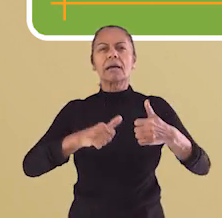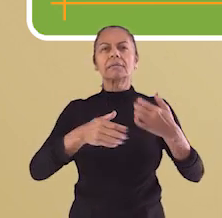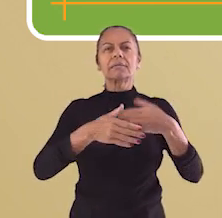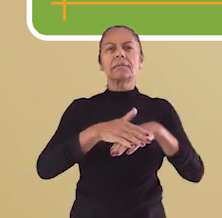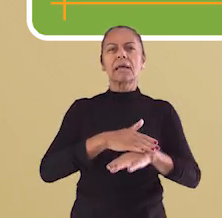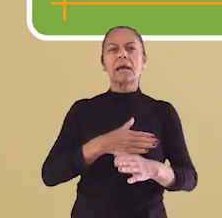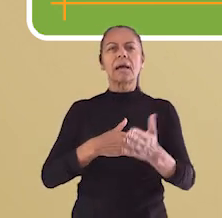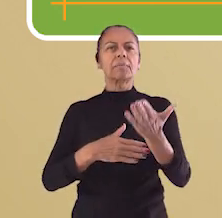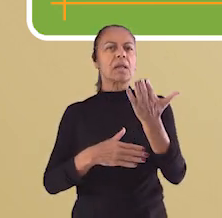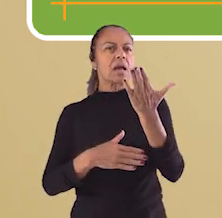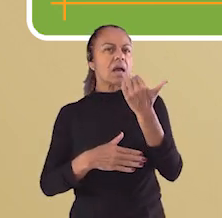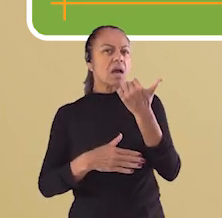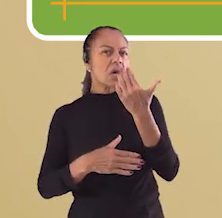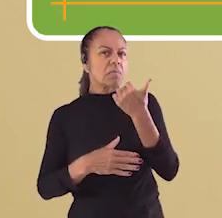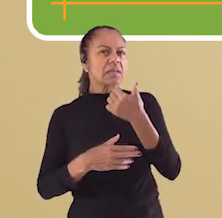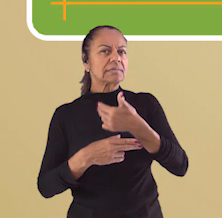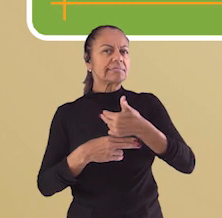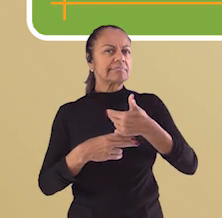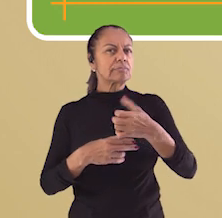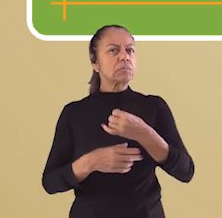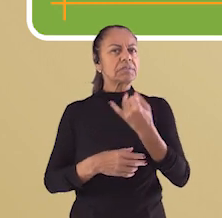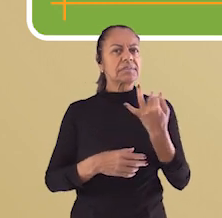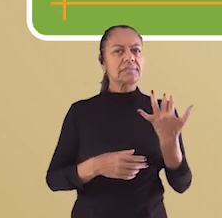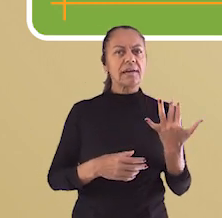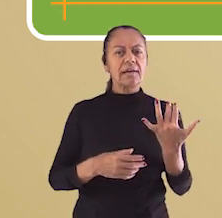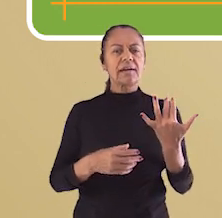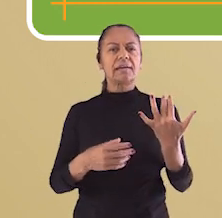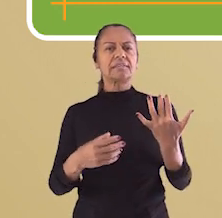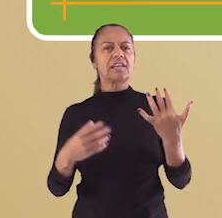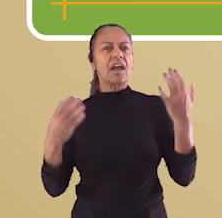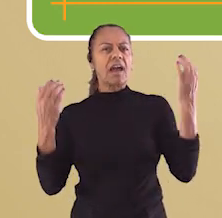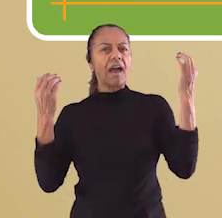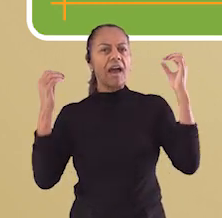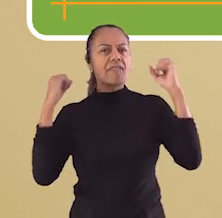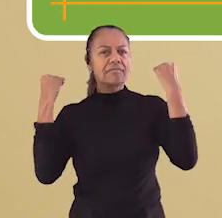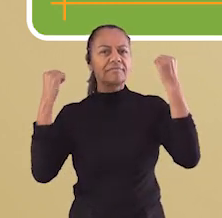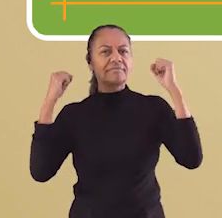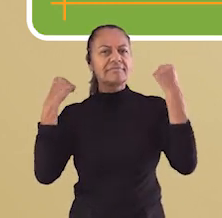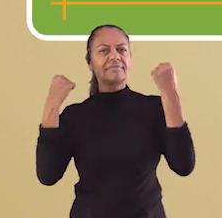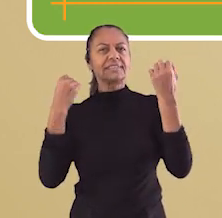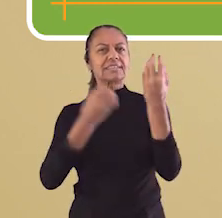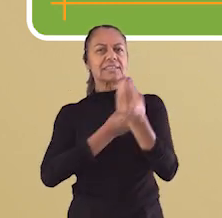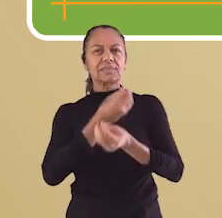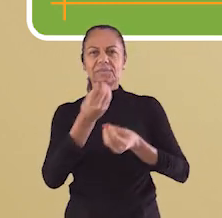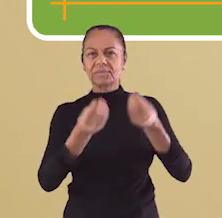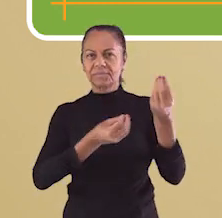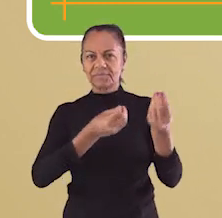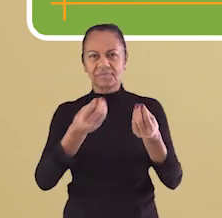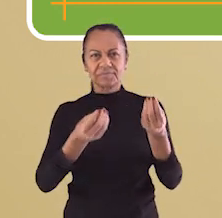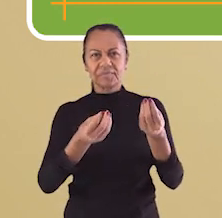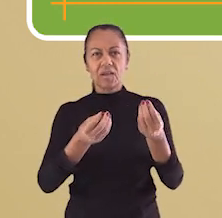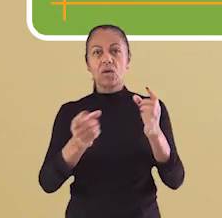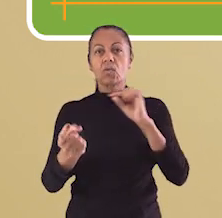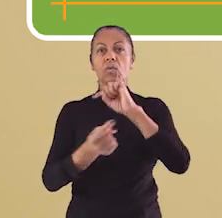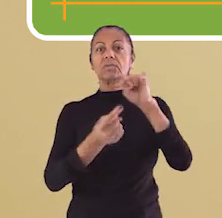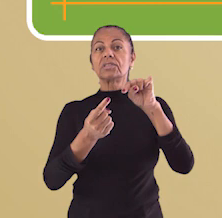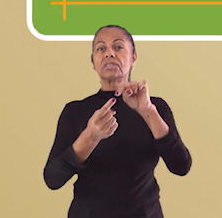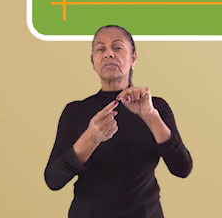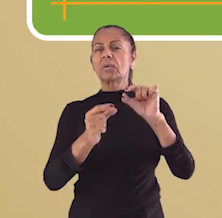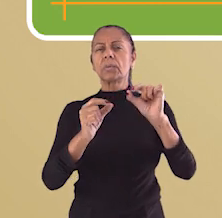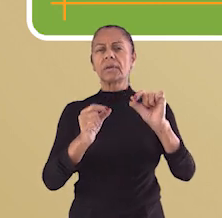ingerido, prática de atividade física, etc. O objetivo desta aula é entender o que são